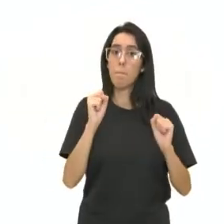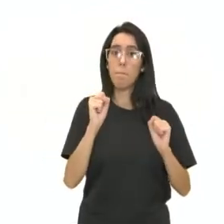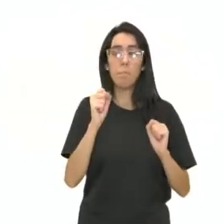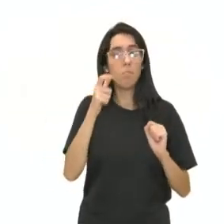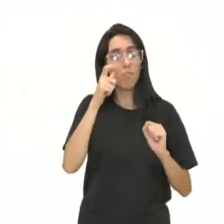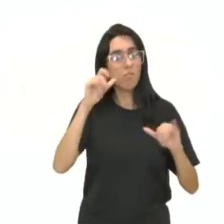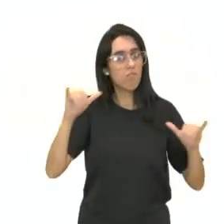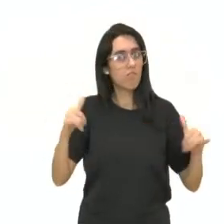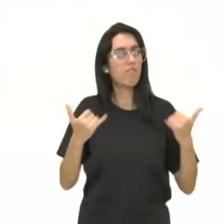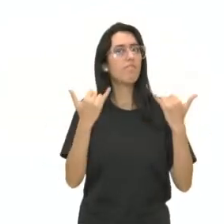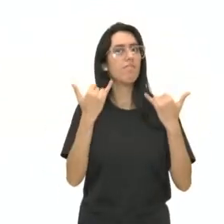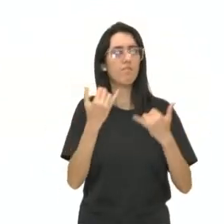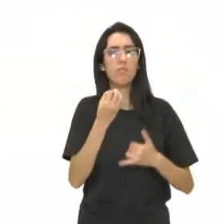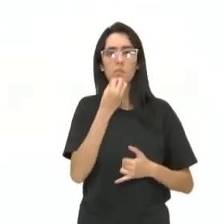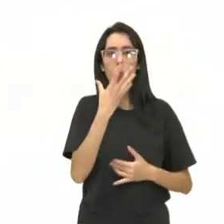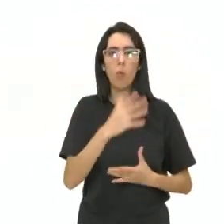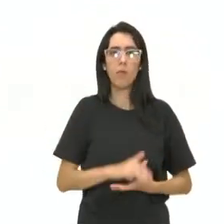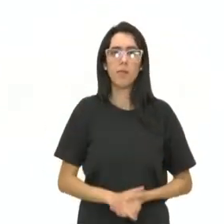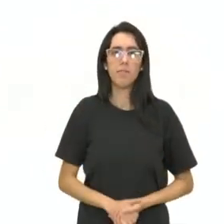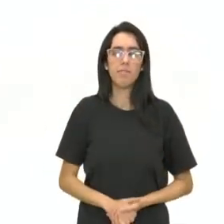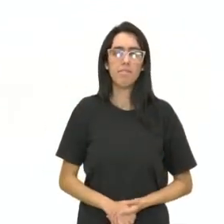podem assistir.